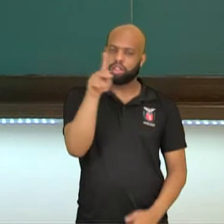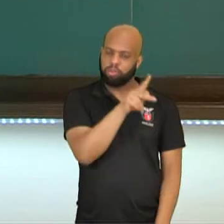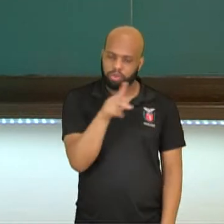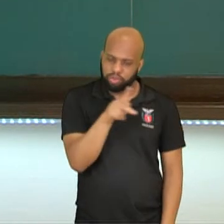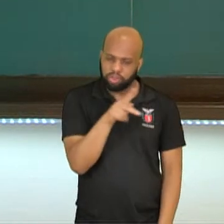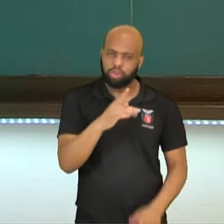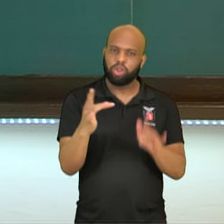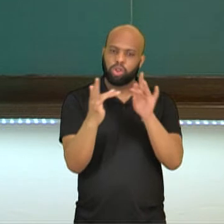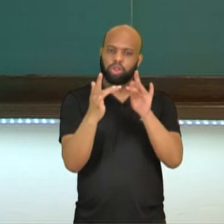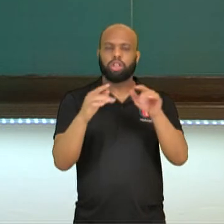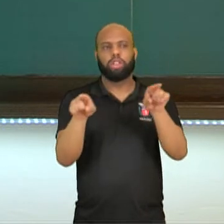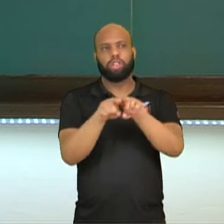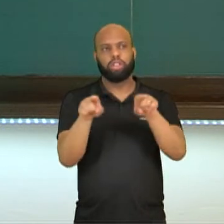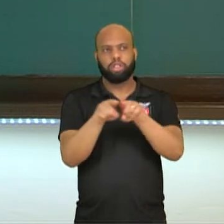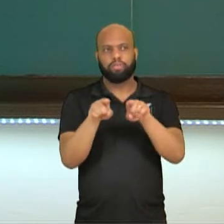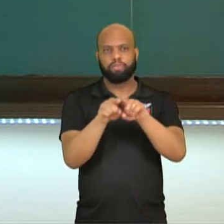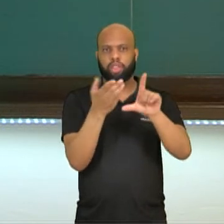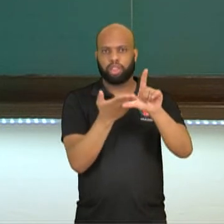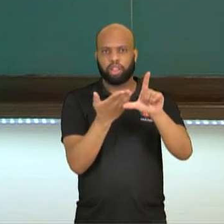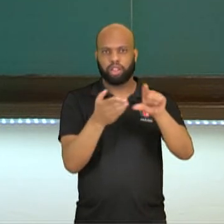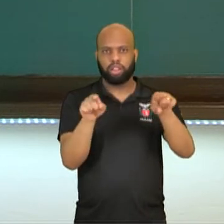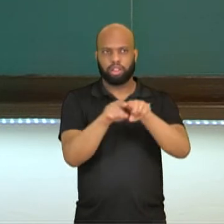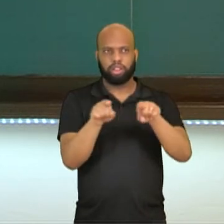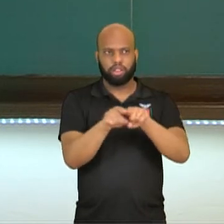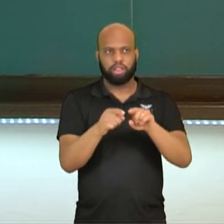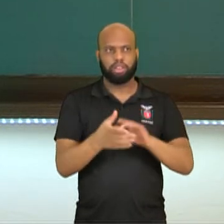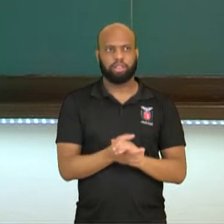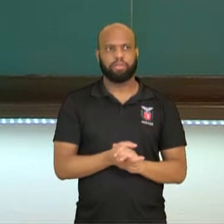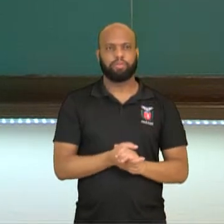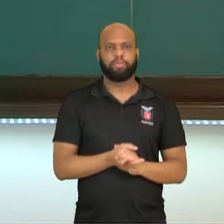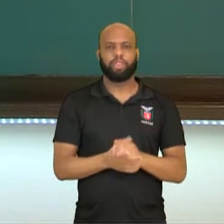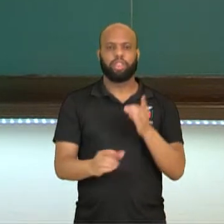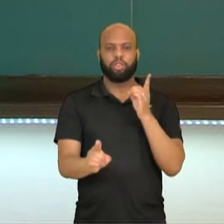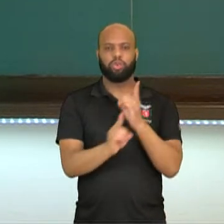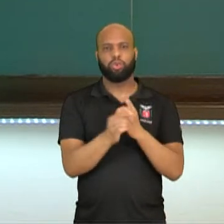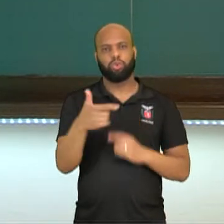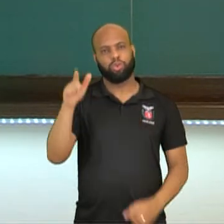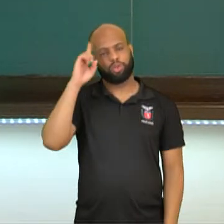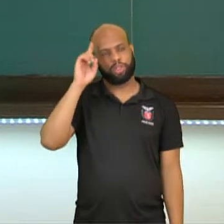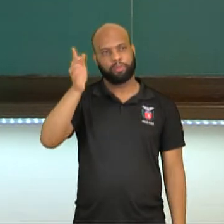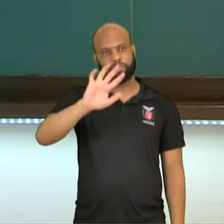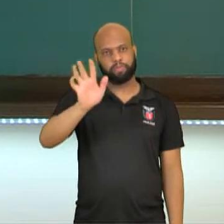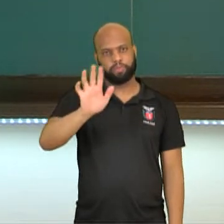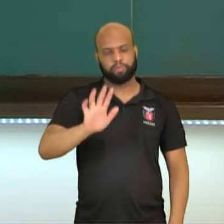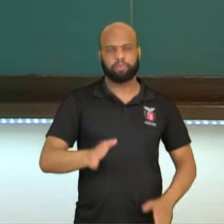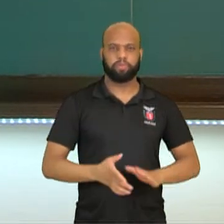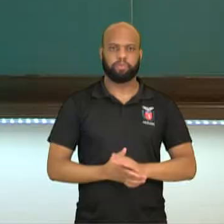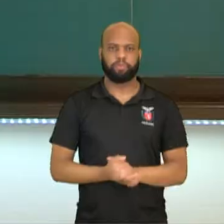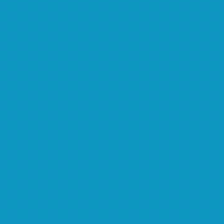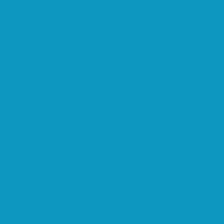professores, entrem em contato com eles pelo Classroom, Aula Paraná e até breve, gente. Tchau, tchau.